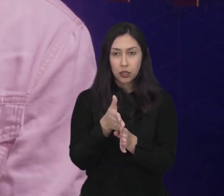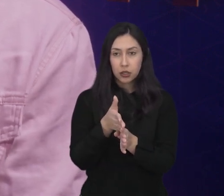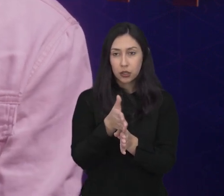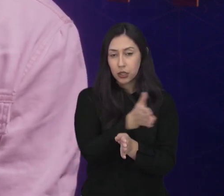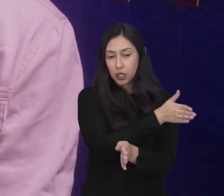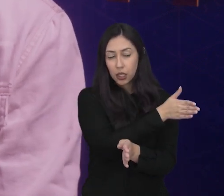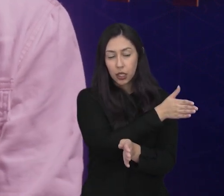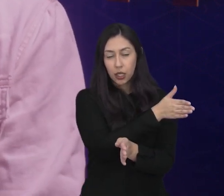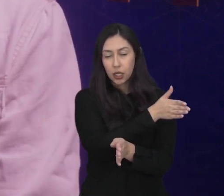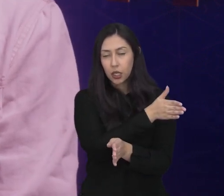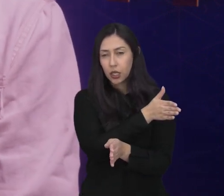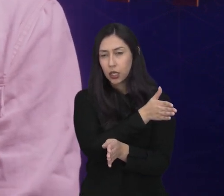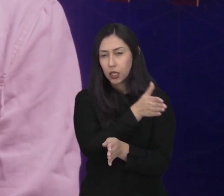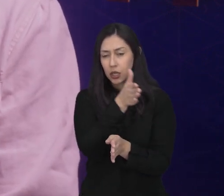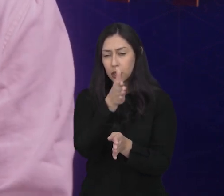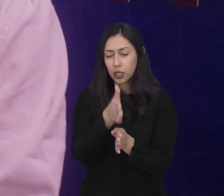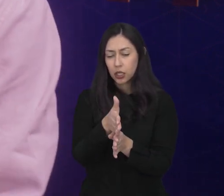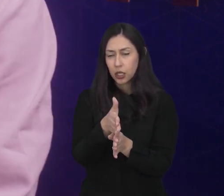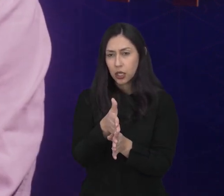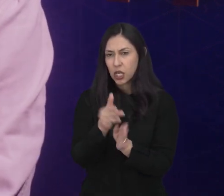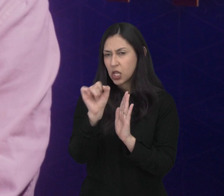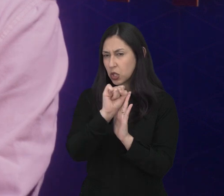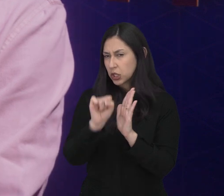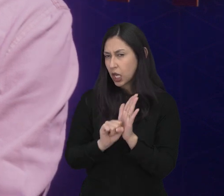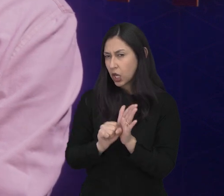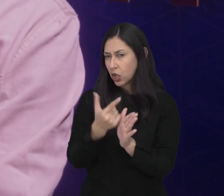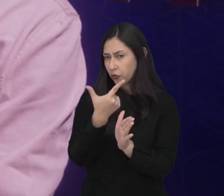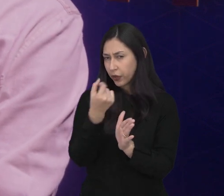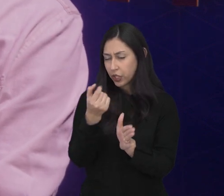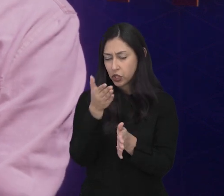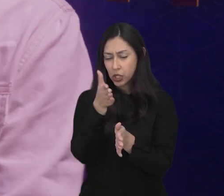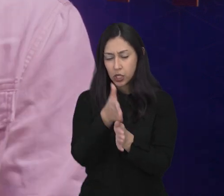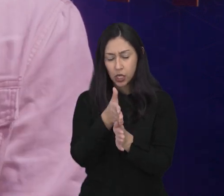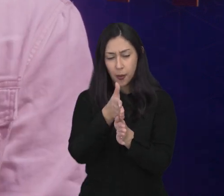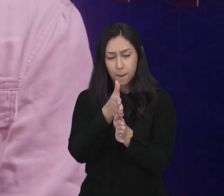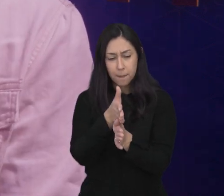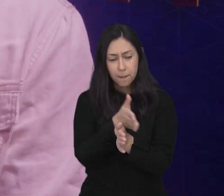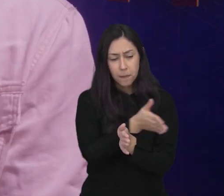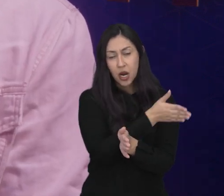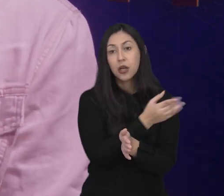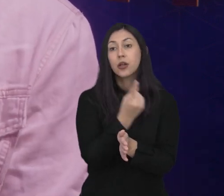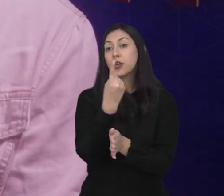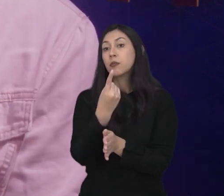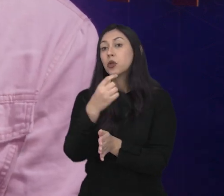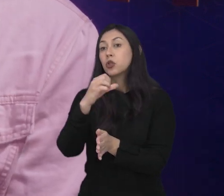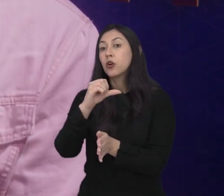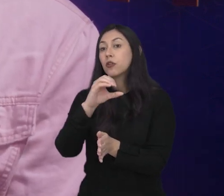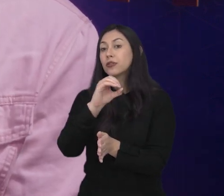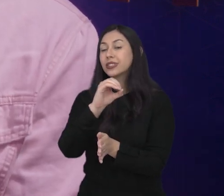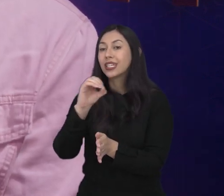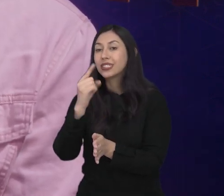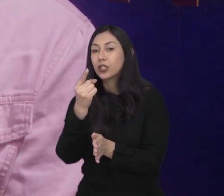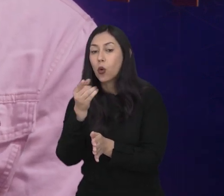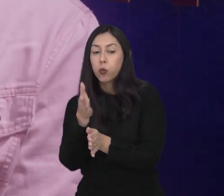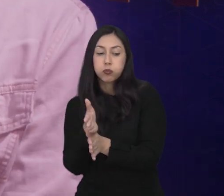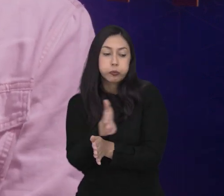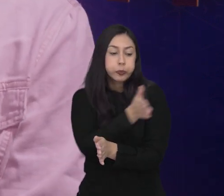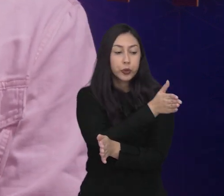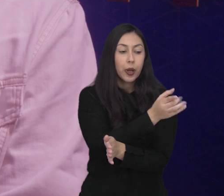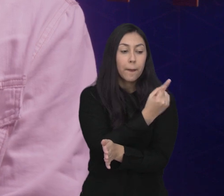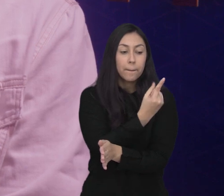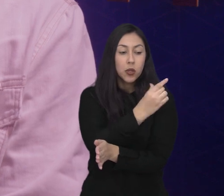depois dos anos, quando chegou no século XX, do ano 1901